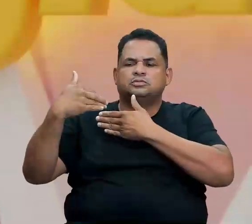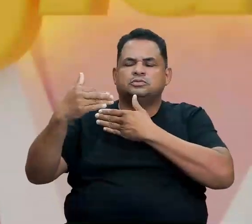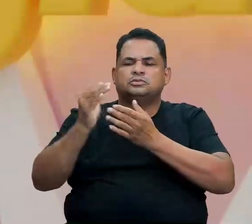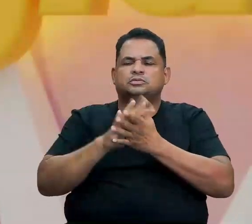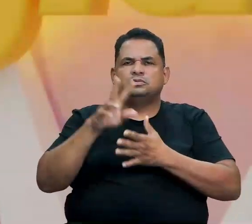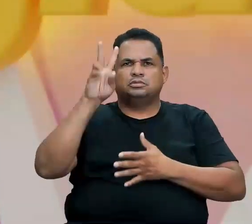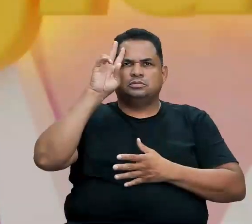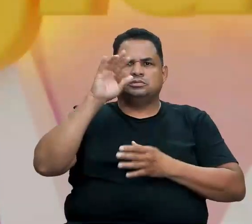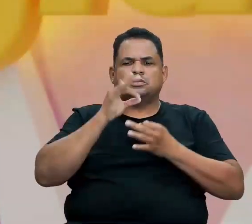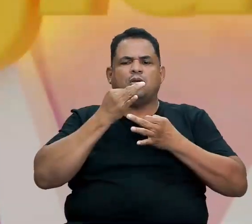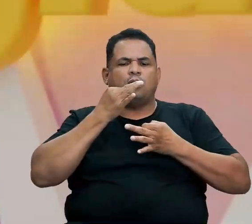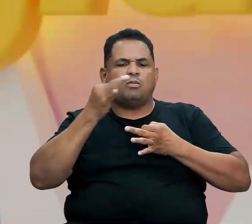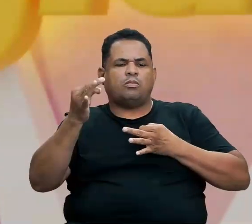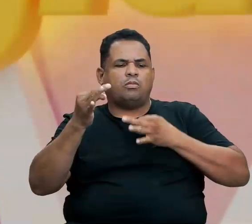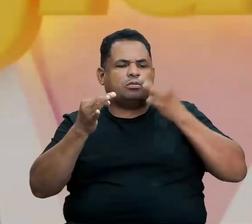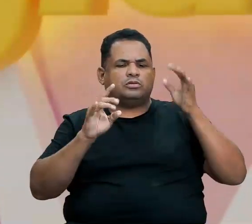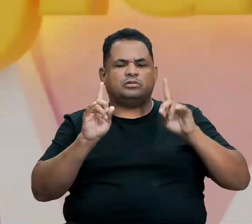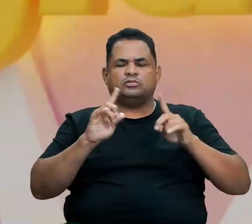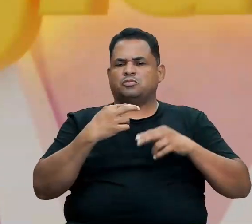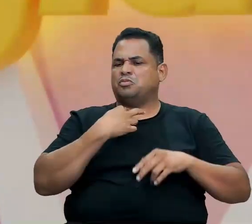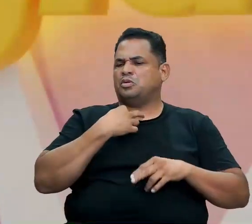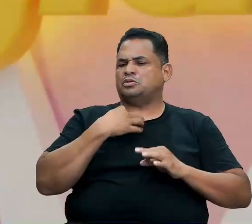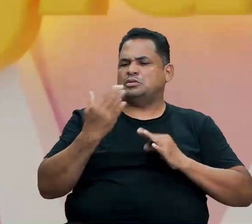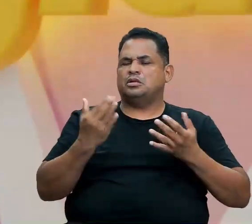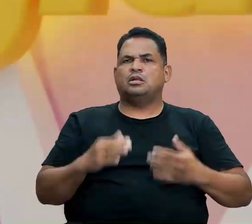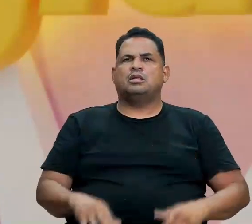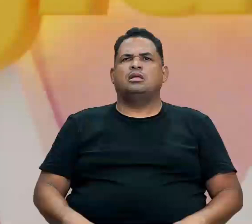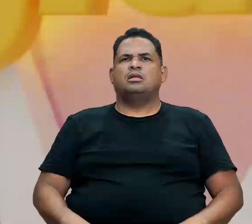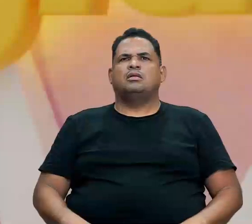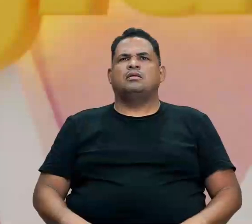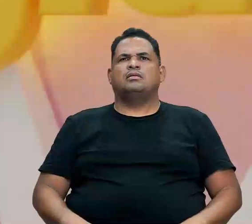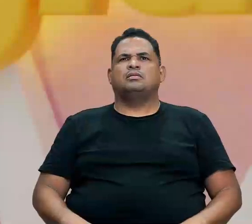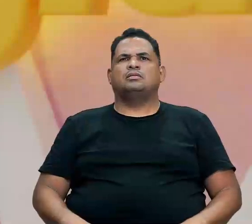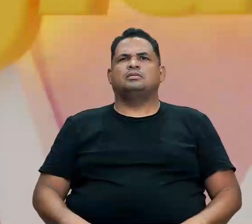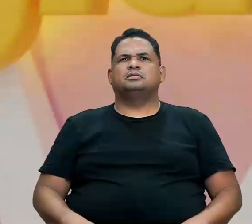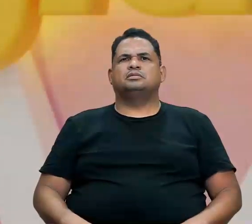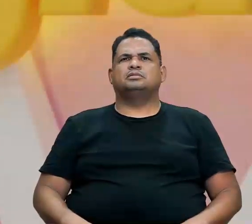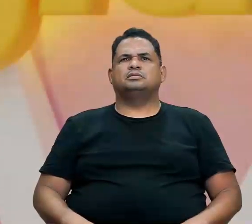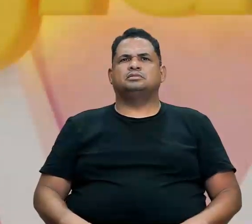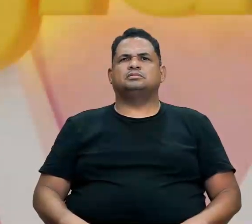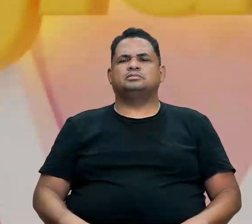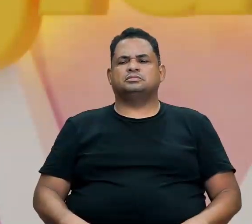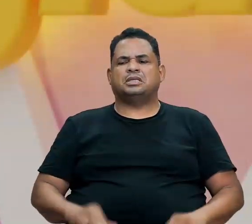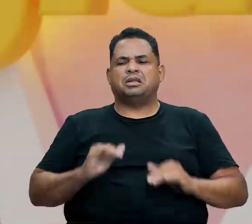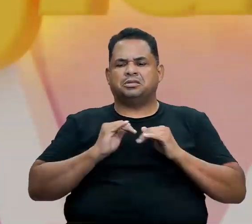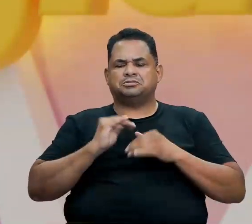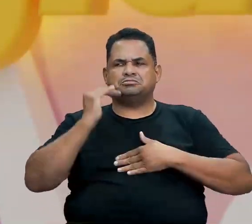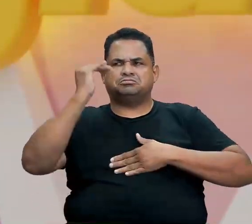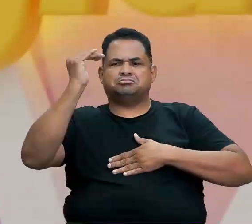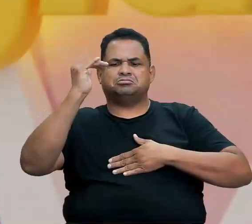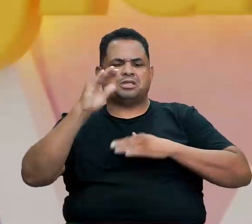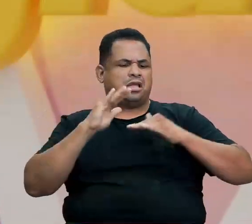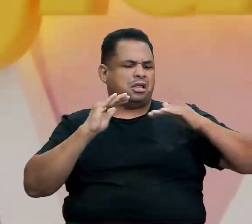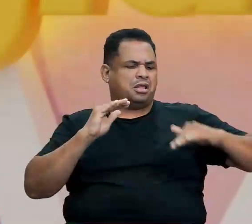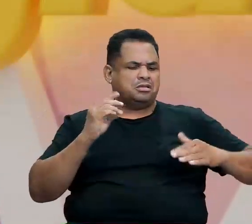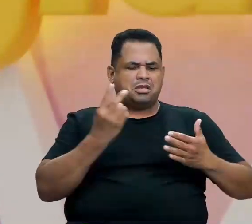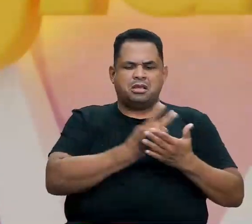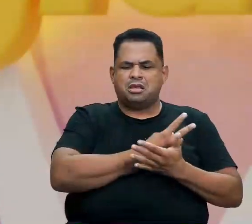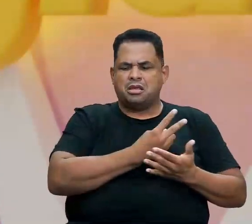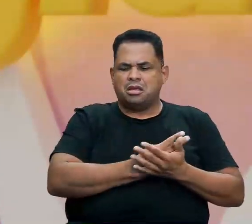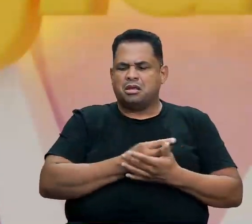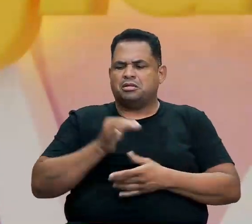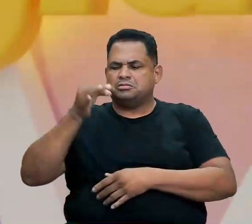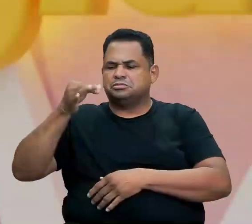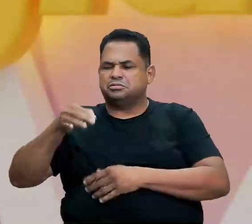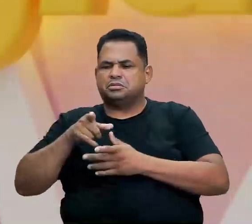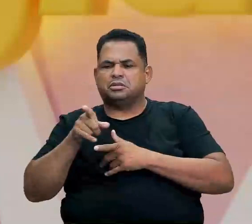não colocar nesse lugar. Relativizar é não colocar nesse lugar de superioridade, de certo e errado. Ah, porque isso é